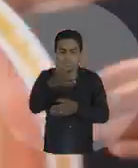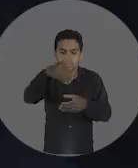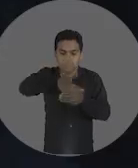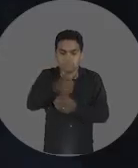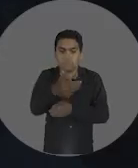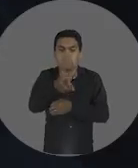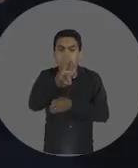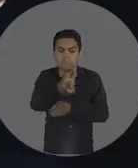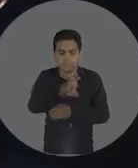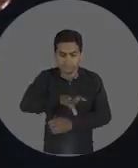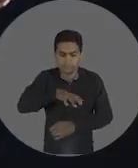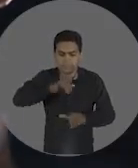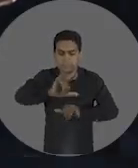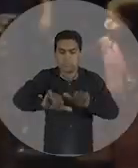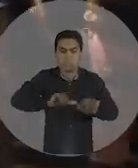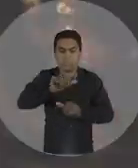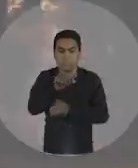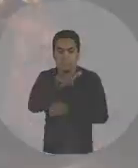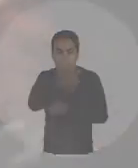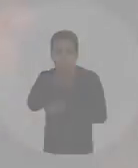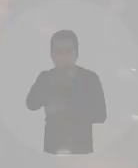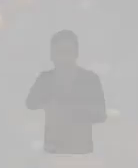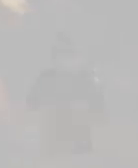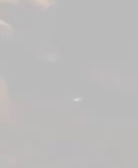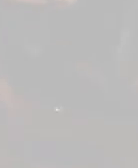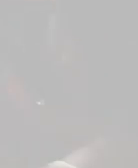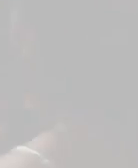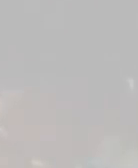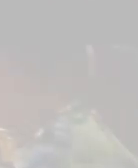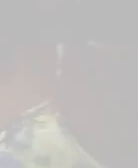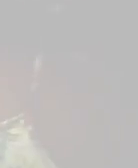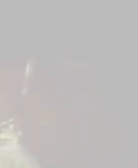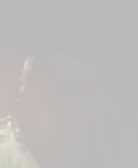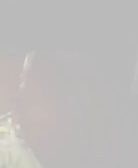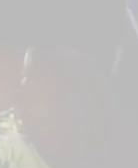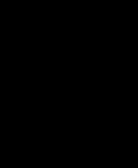é 15, voto de coragem é Renato Câmara. 15.